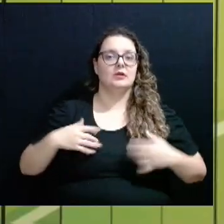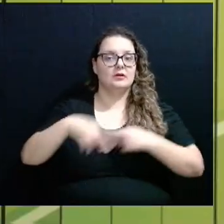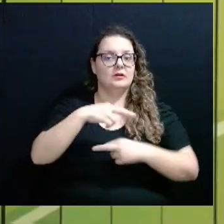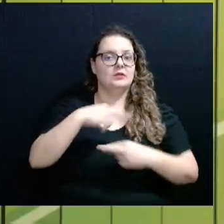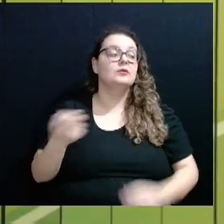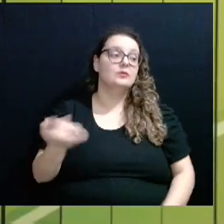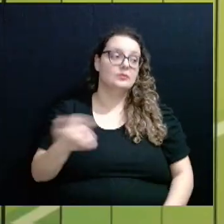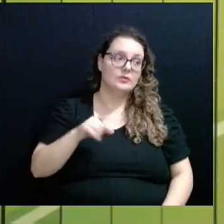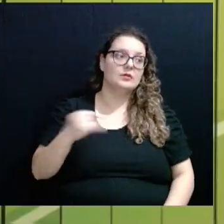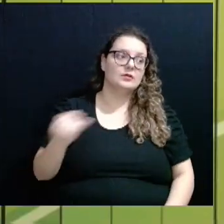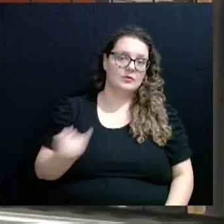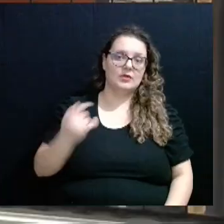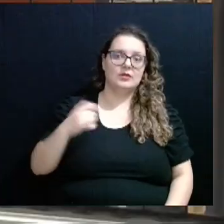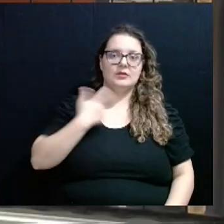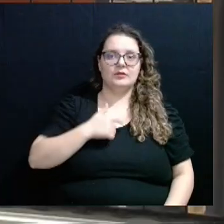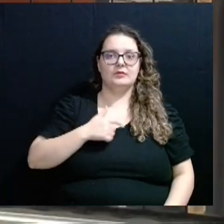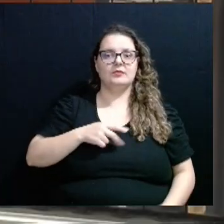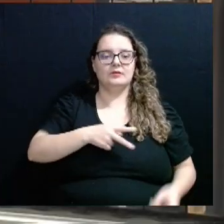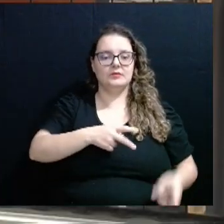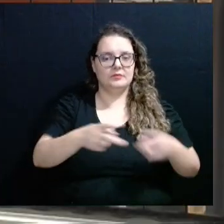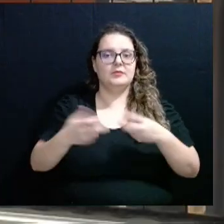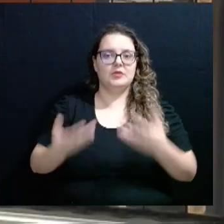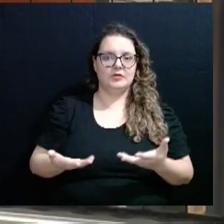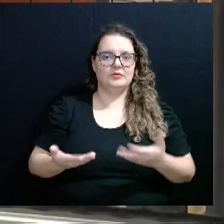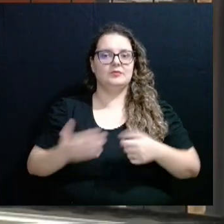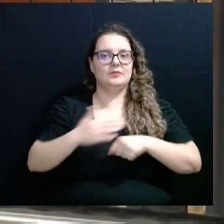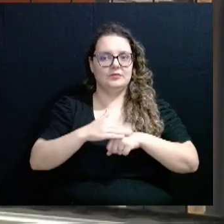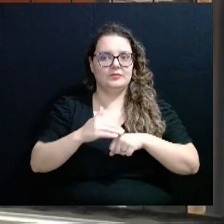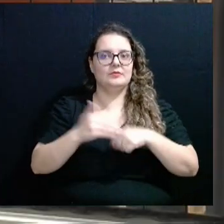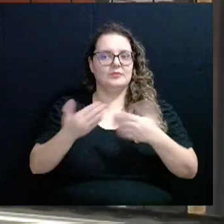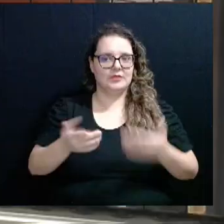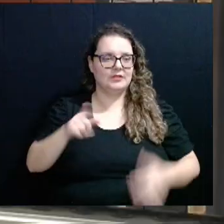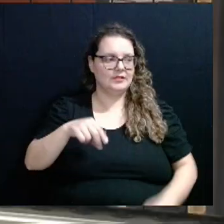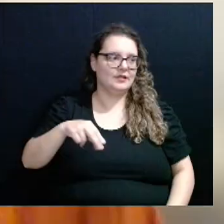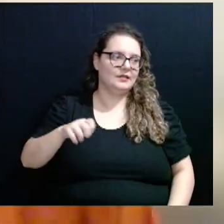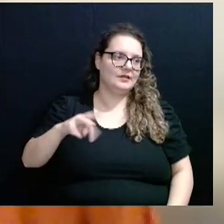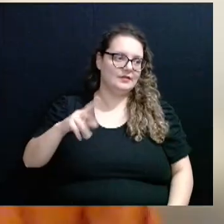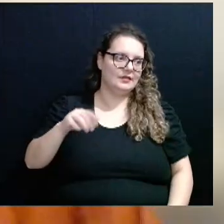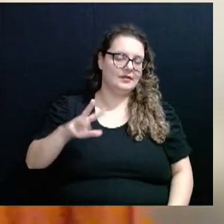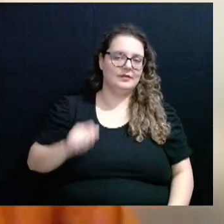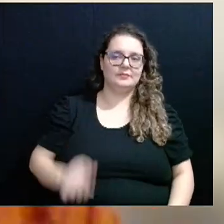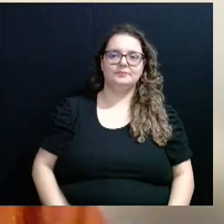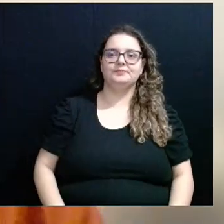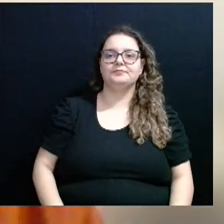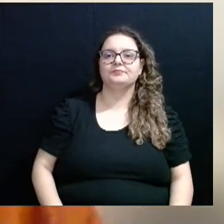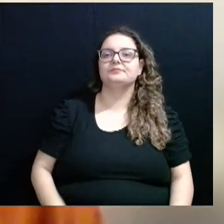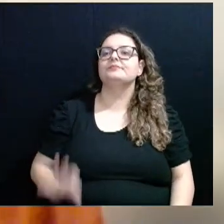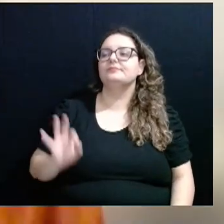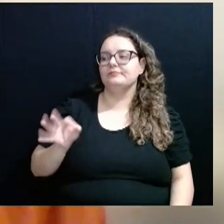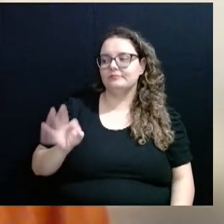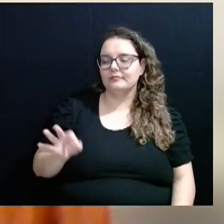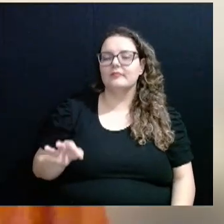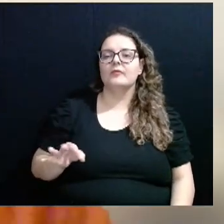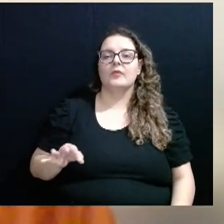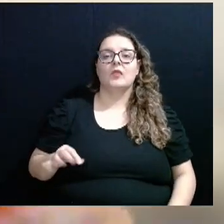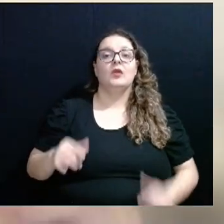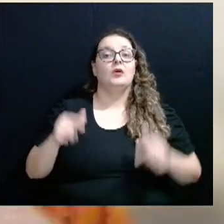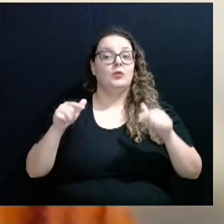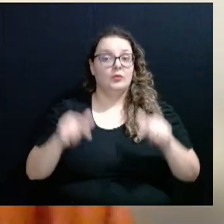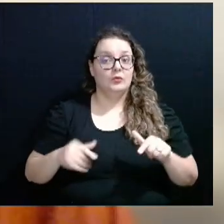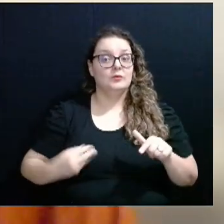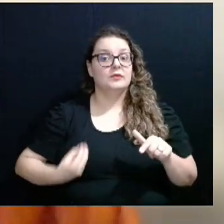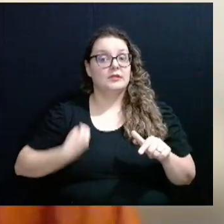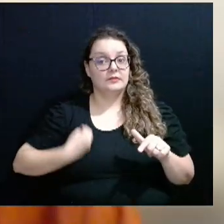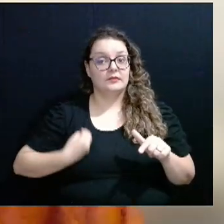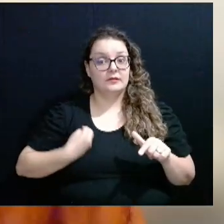a gente passar a olhar com carinho para isso, né, Natália? É verdade. O ambiente em que a gente vive, tanto dentro